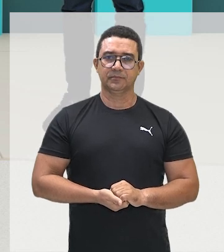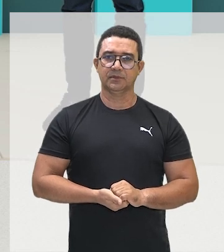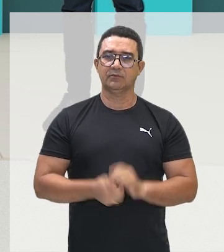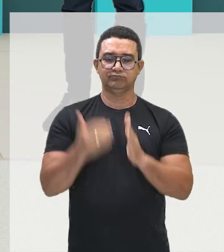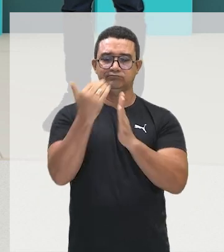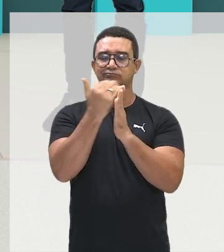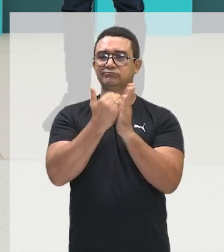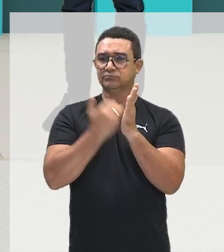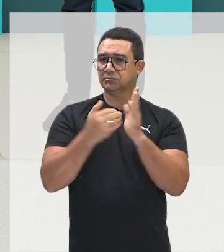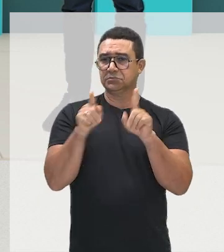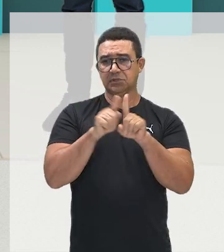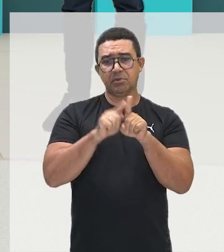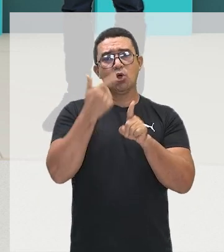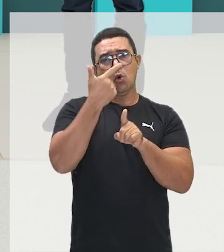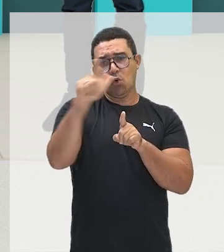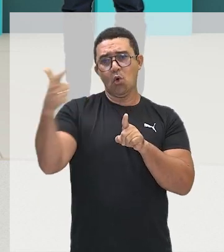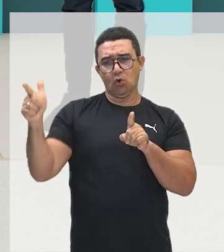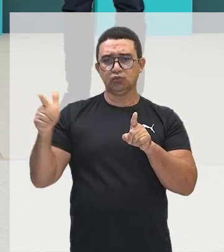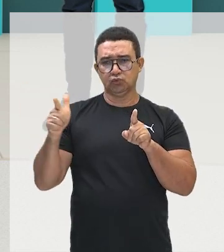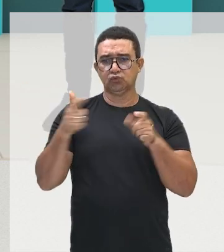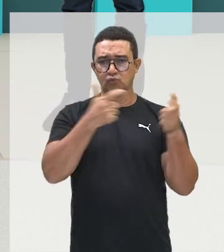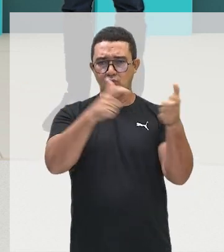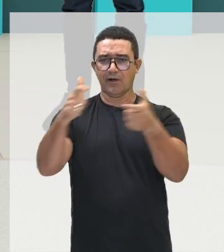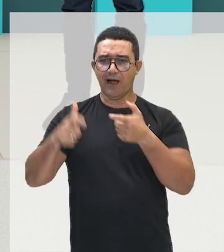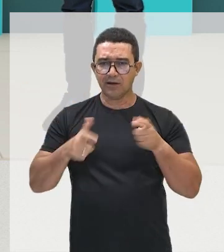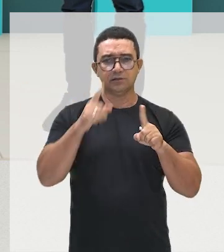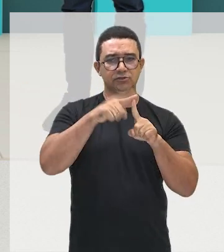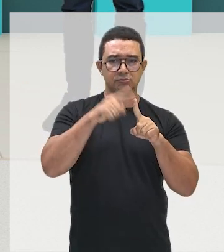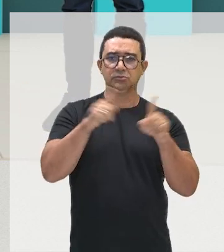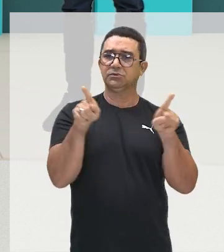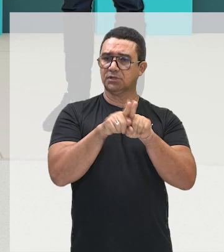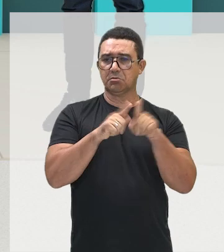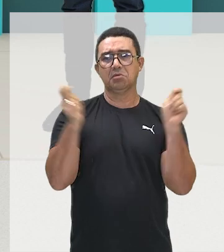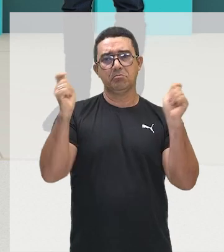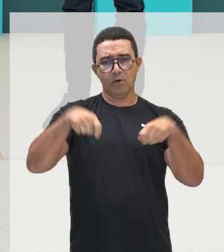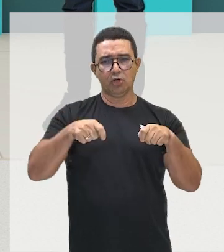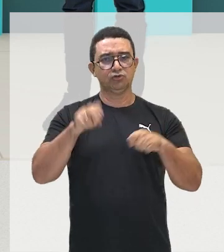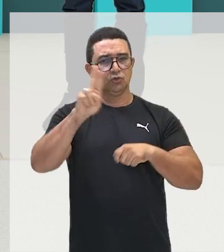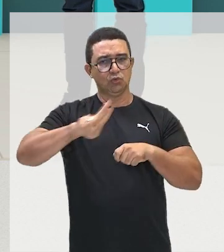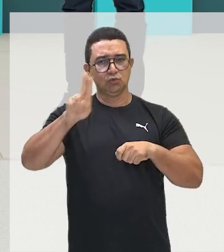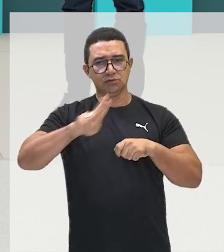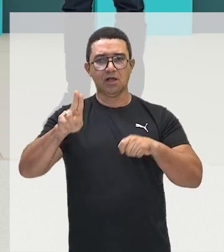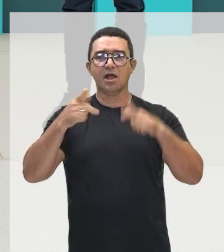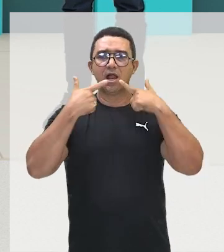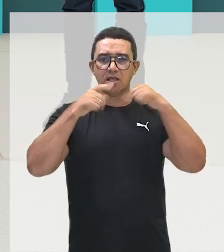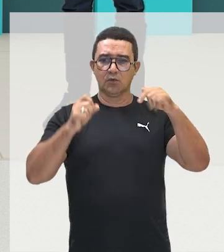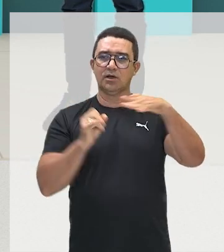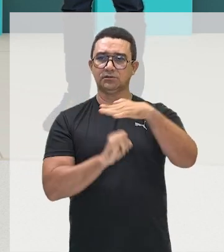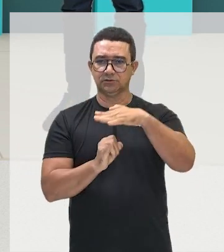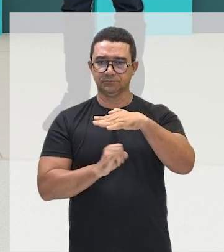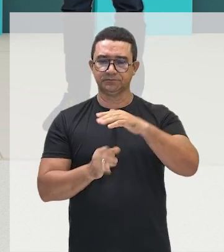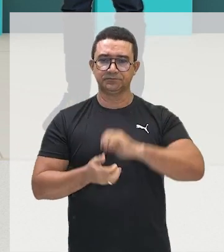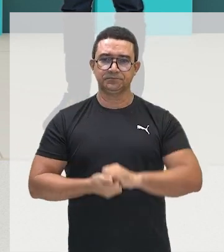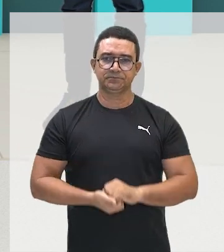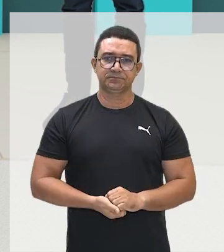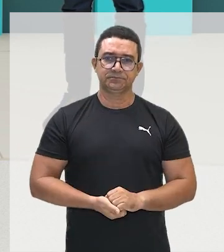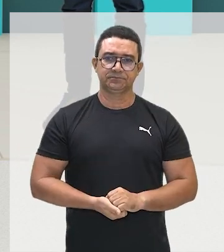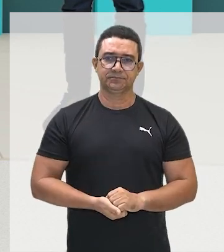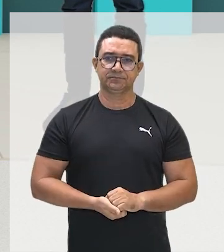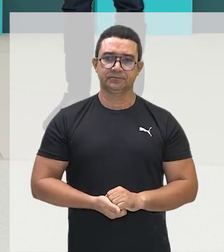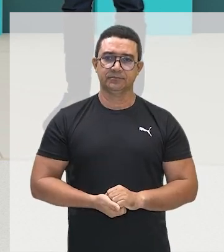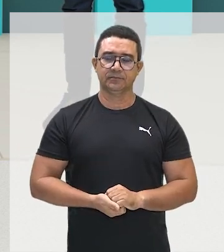existem outras situações, mas dá uma ideia de quais situações eu utilizo um ou utilizo outro tipo de linguagem,